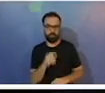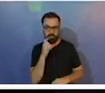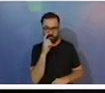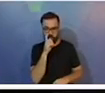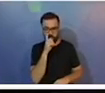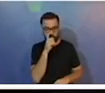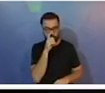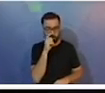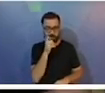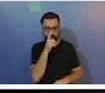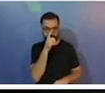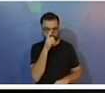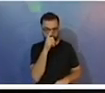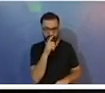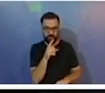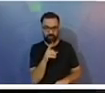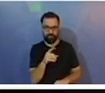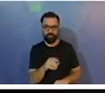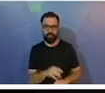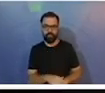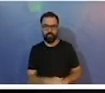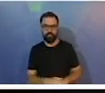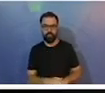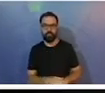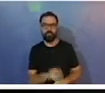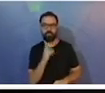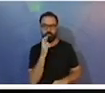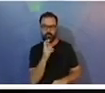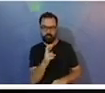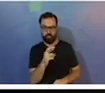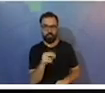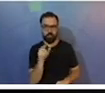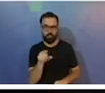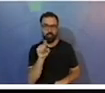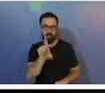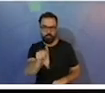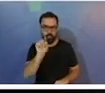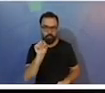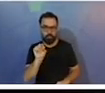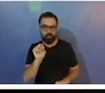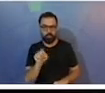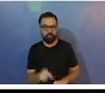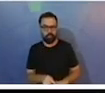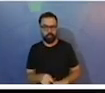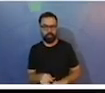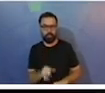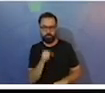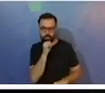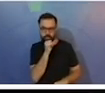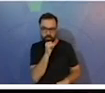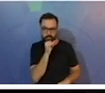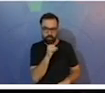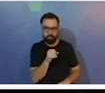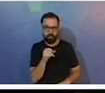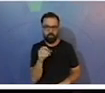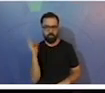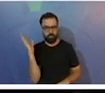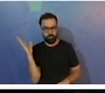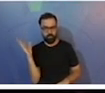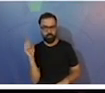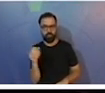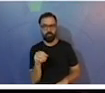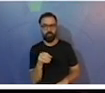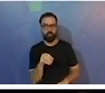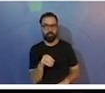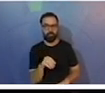letra C. É uma resposta pessoal, mas como nós mostramos, um exemplo poderia ser, na